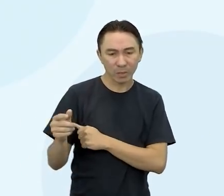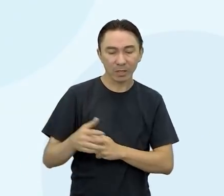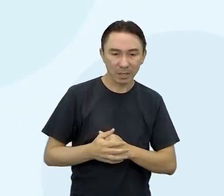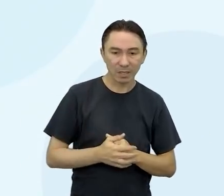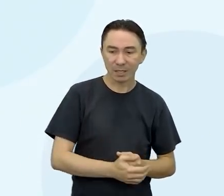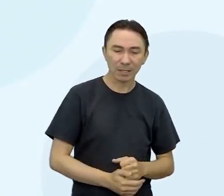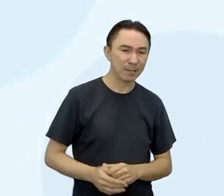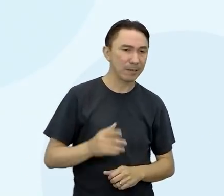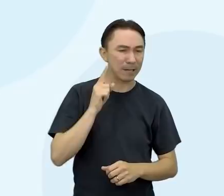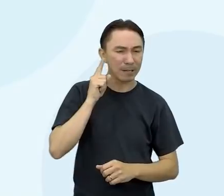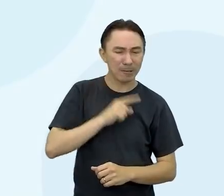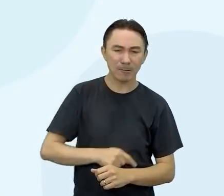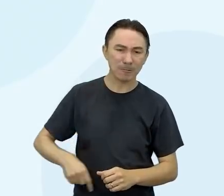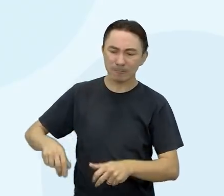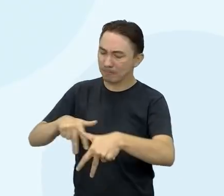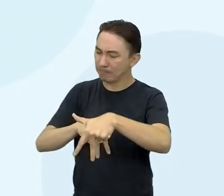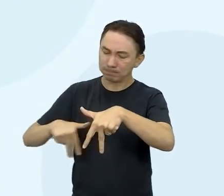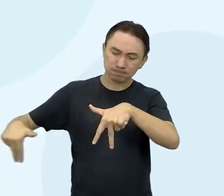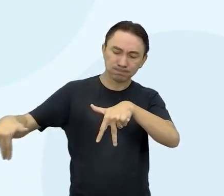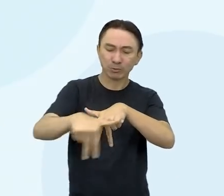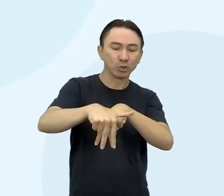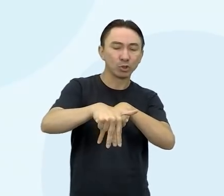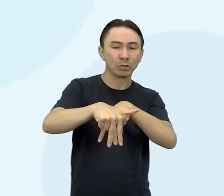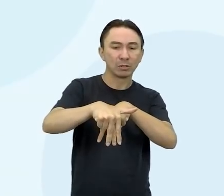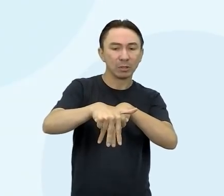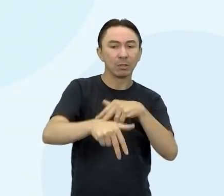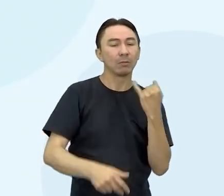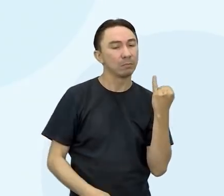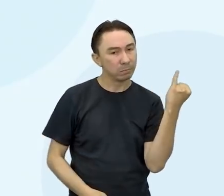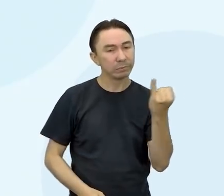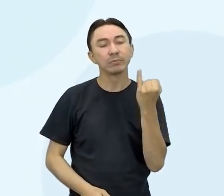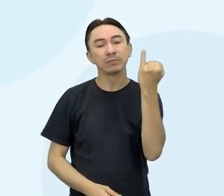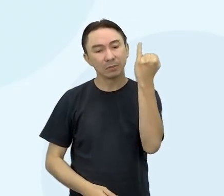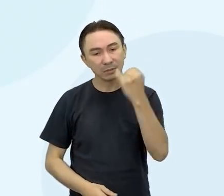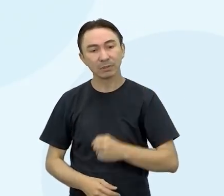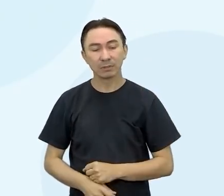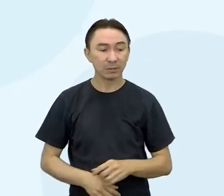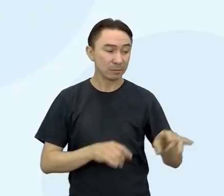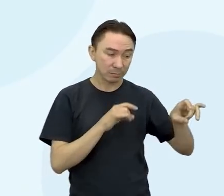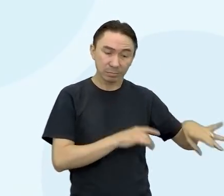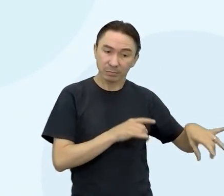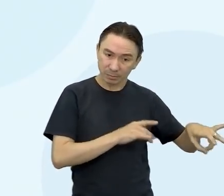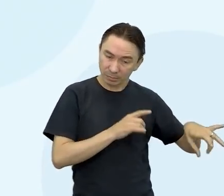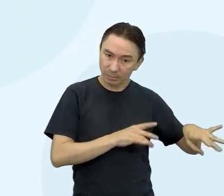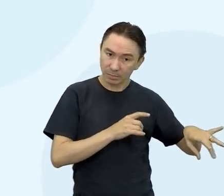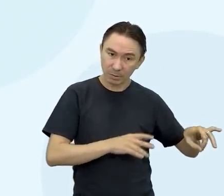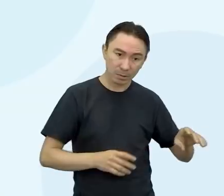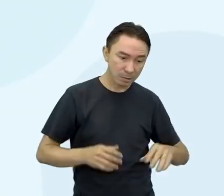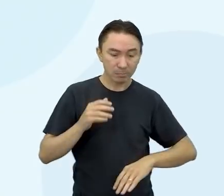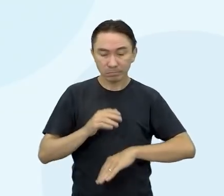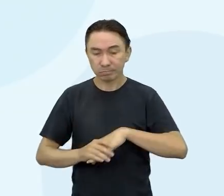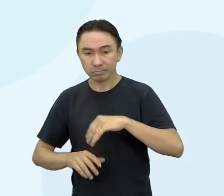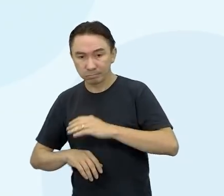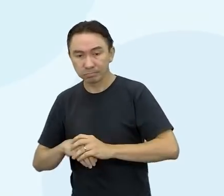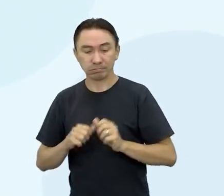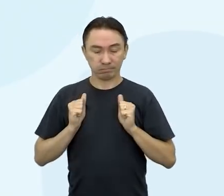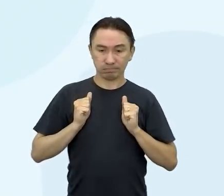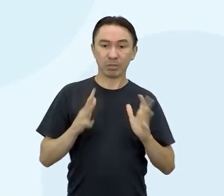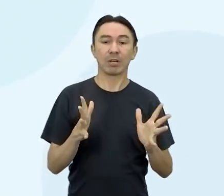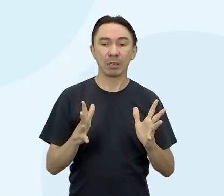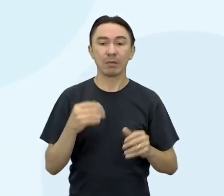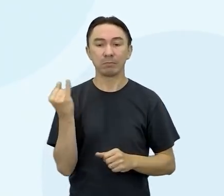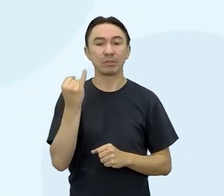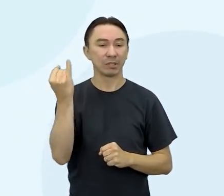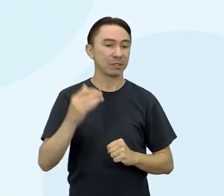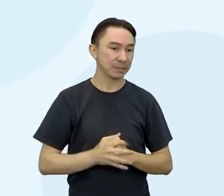o foco, né, das aprendizagens e tal, então vale muito a pena a gente trabalhar qualquer tipo de metodologia ativa. Organização dos